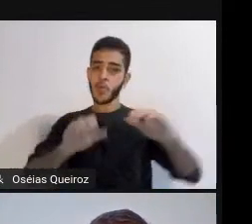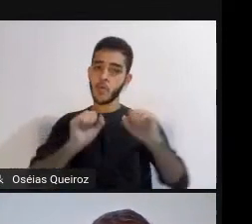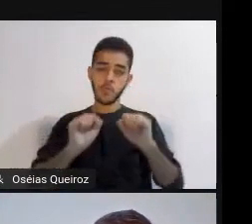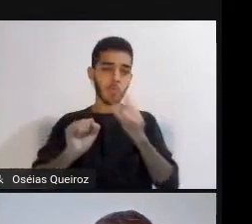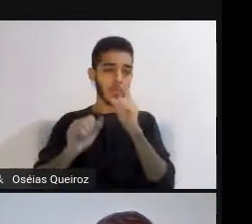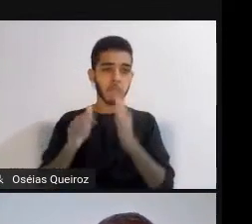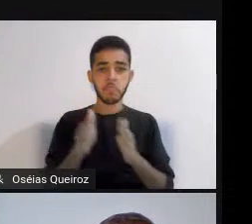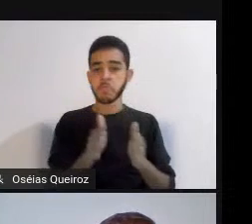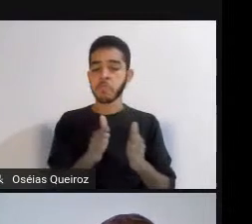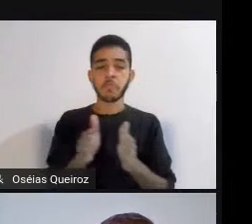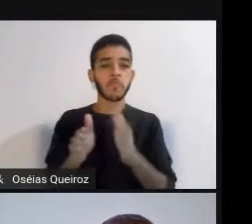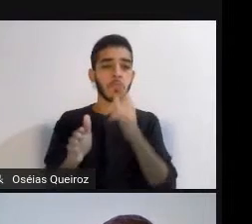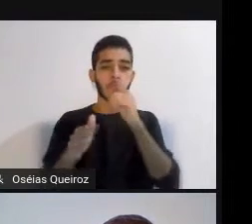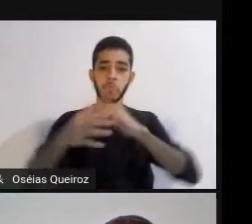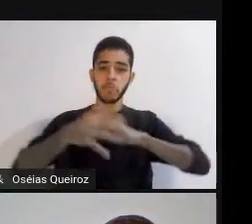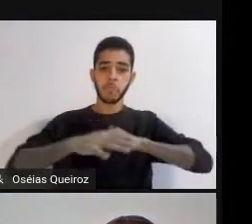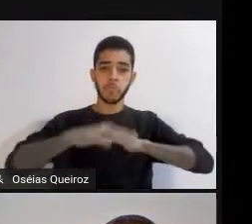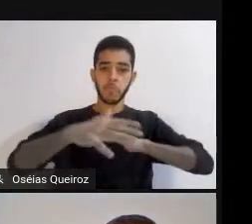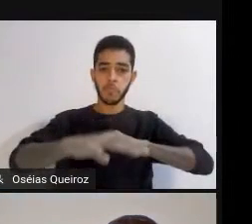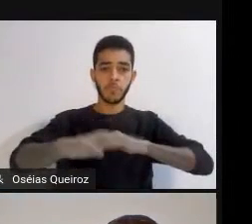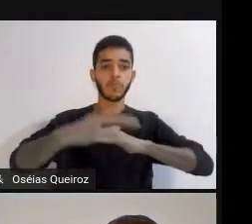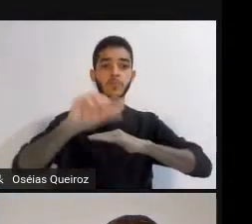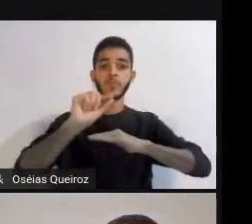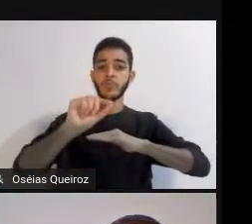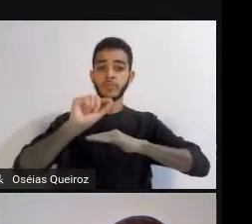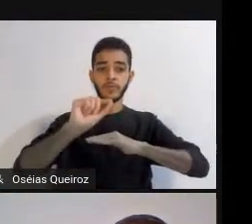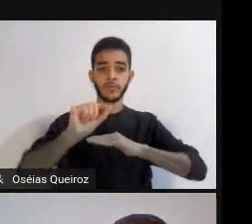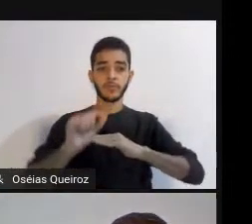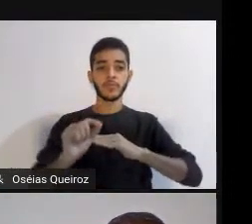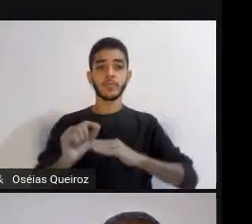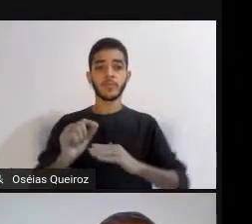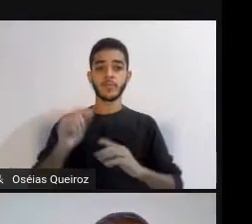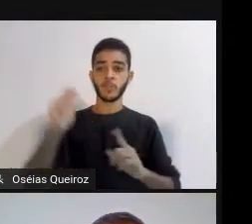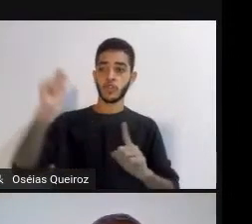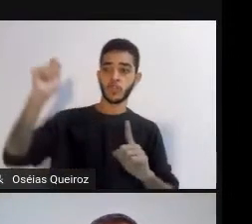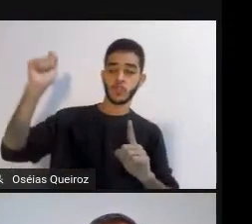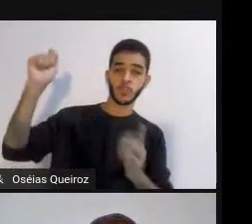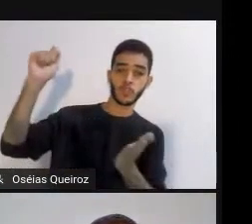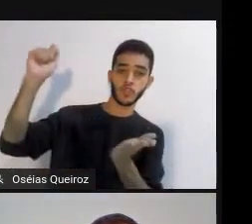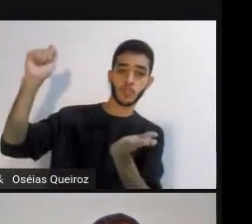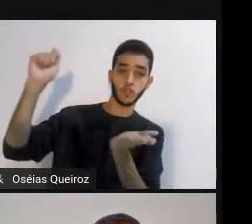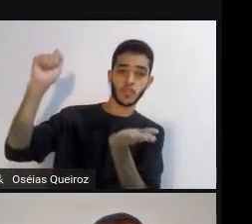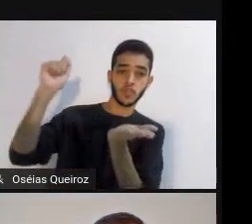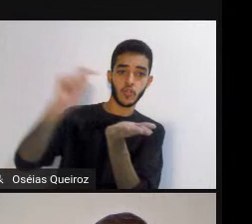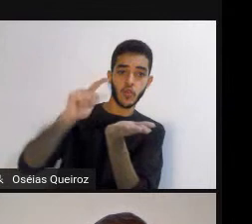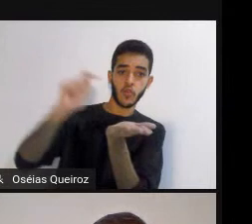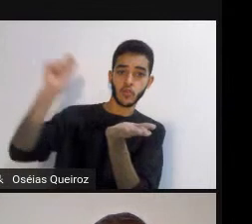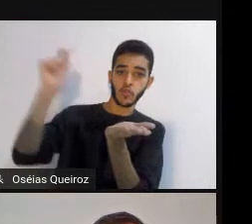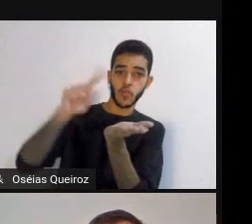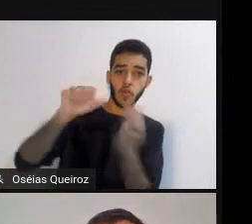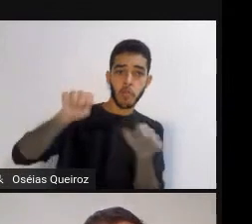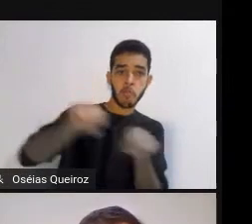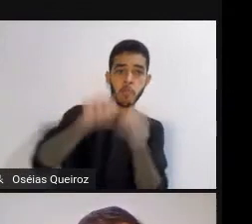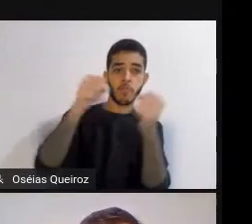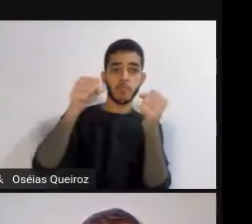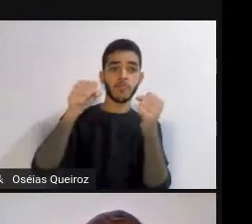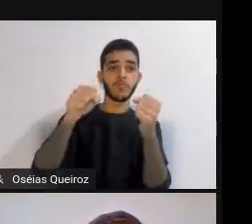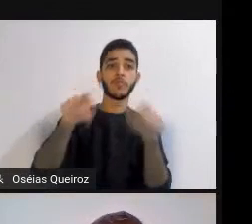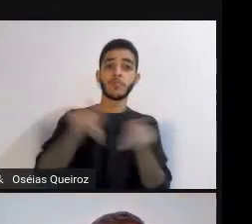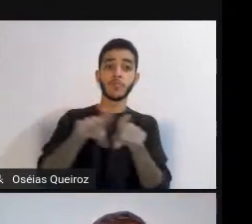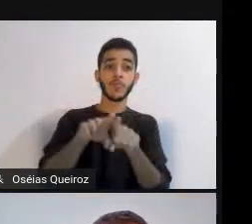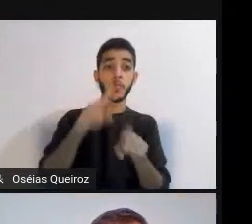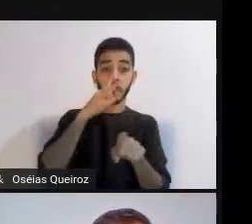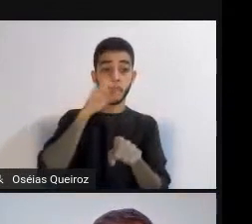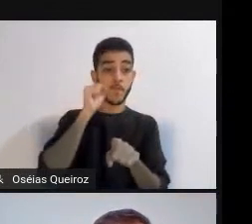seja um rio, e ele vai sofrer um processo de fragmentação devido à ação, como, por exemplo, da radiação